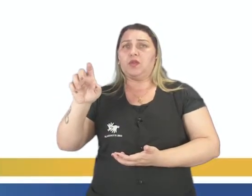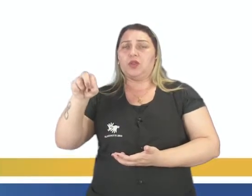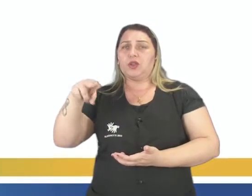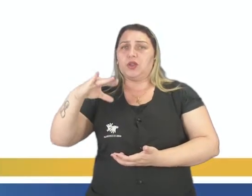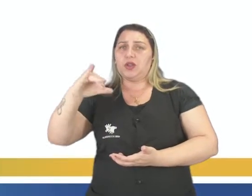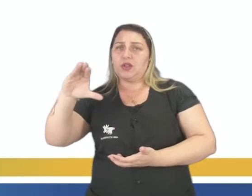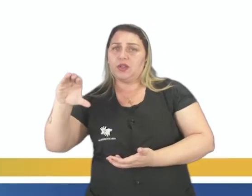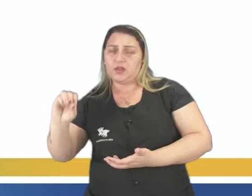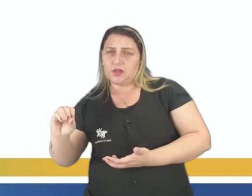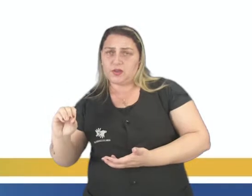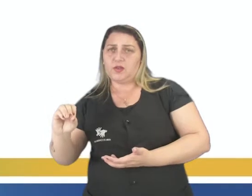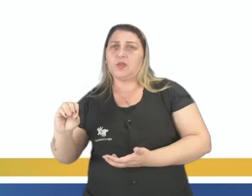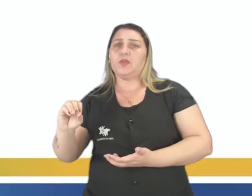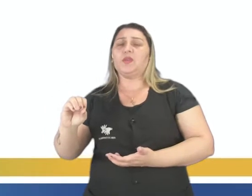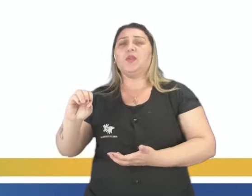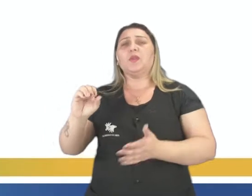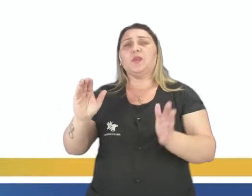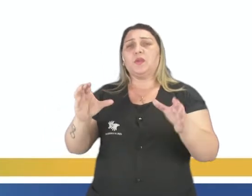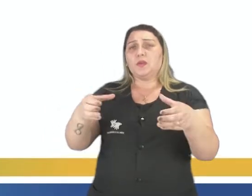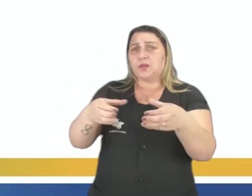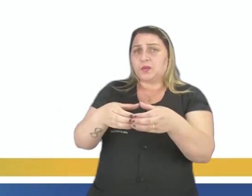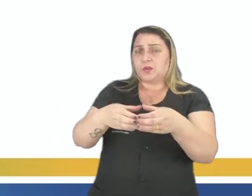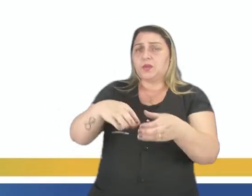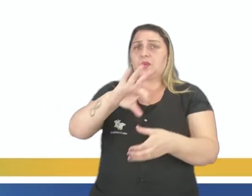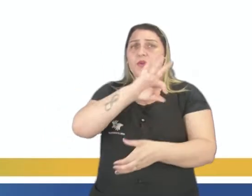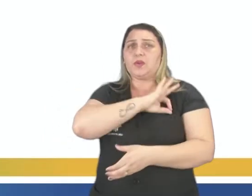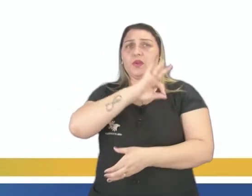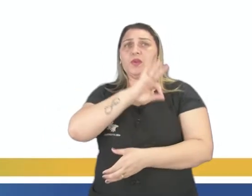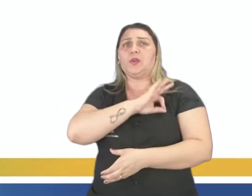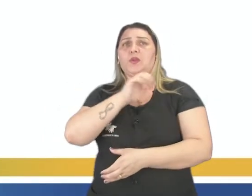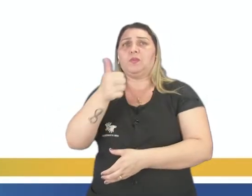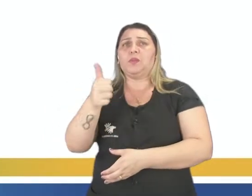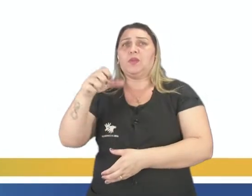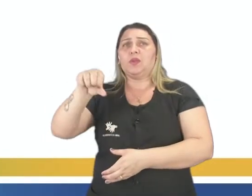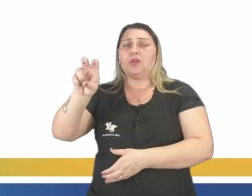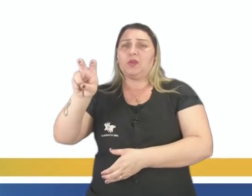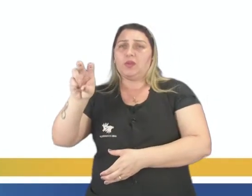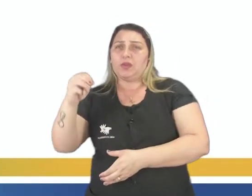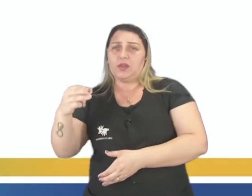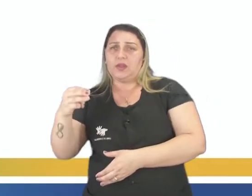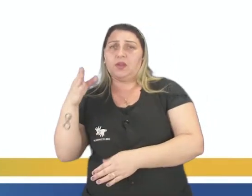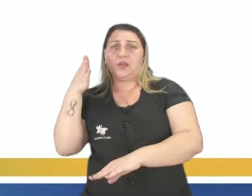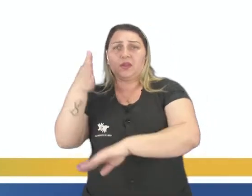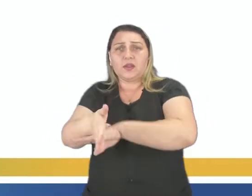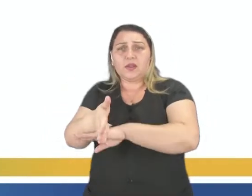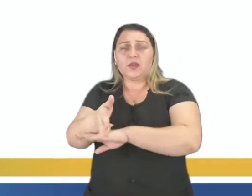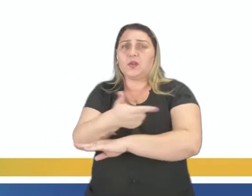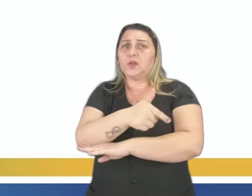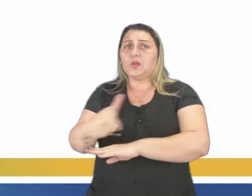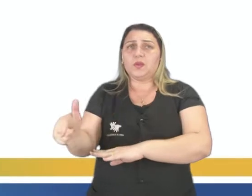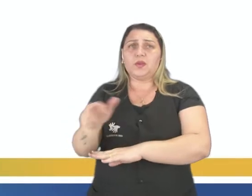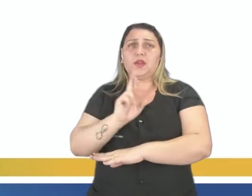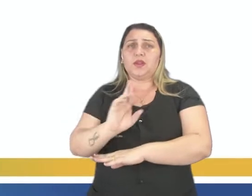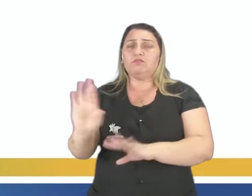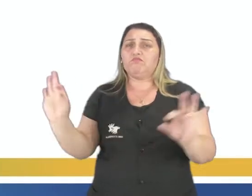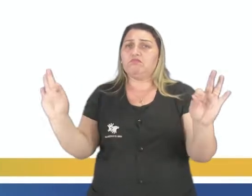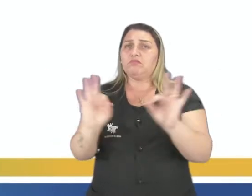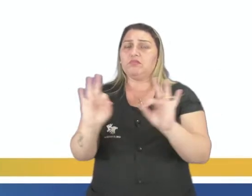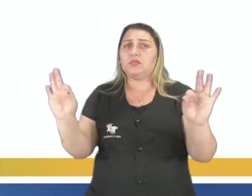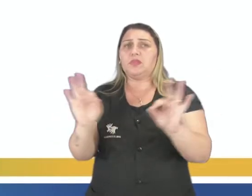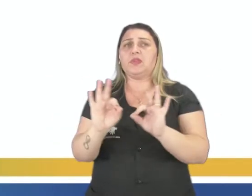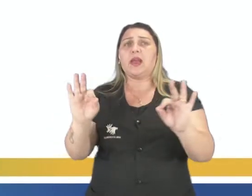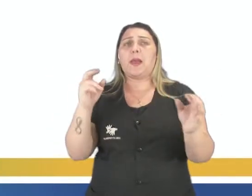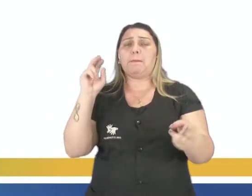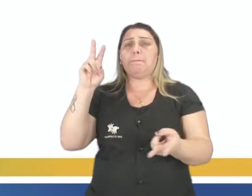um ataque ao quartel de Moncada em 53, né? Só que esse ataque ele não tem resultados, né? O